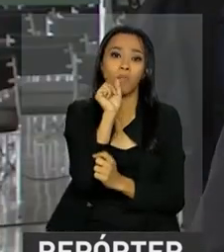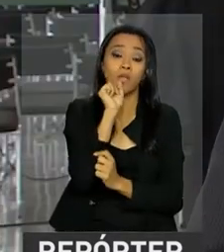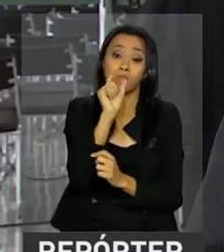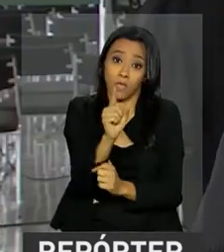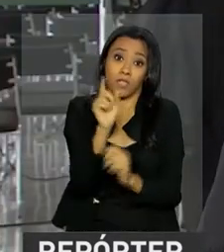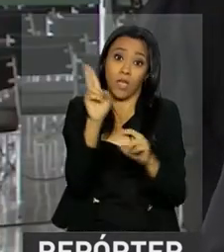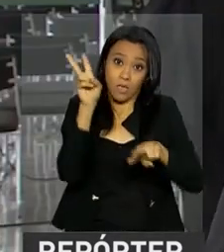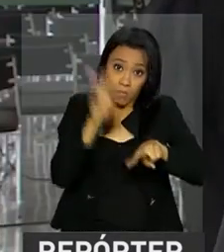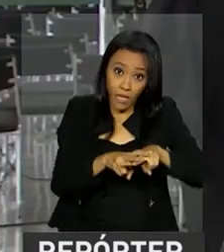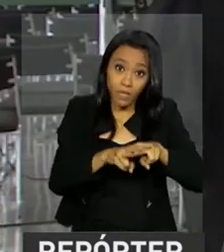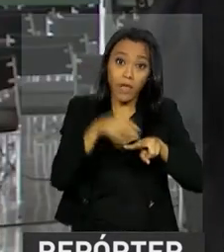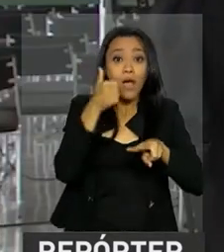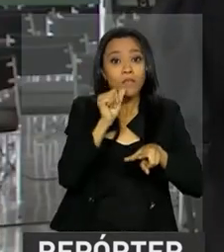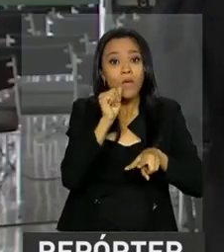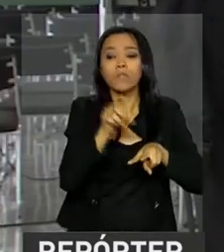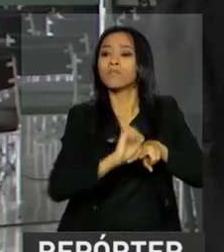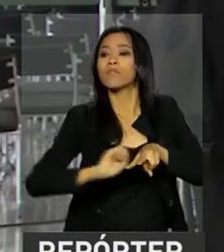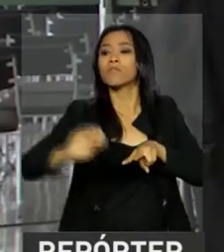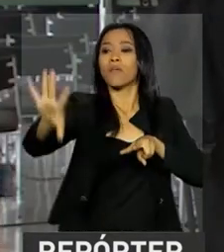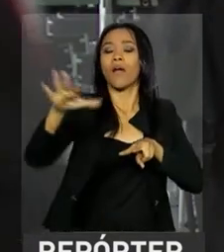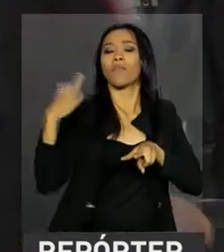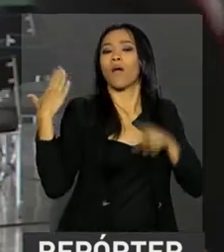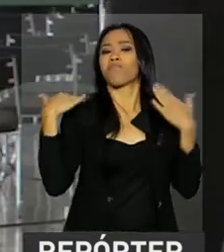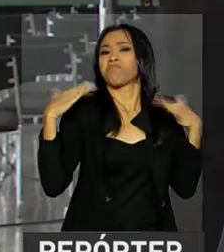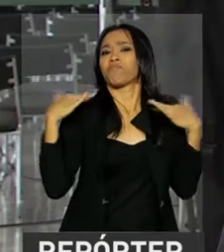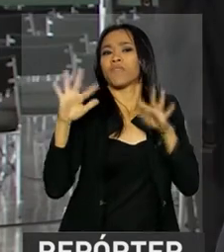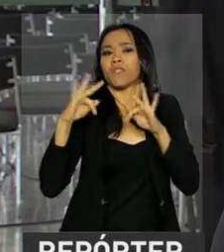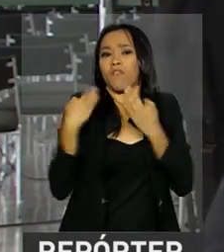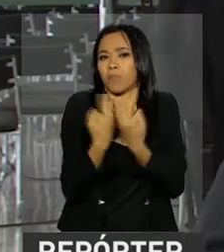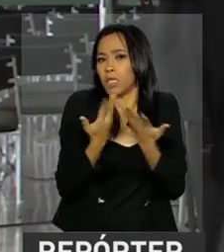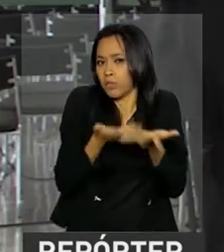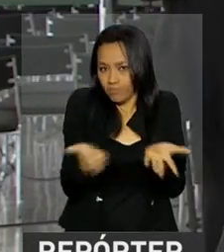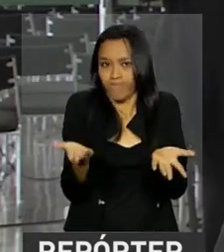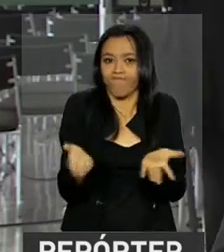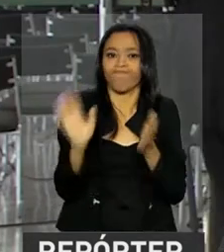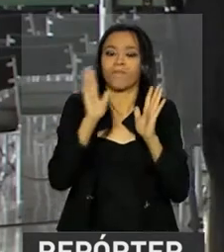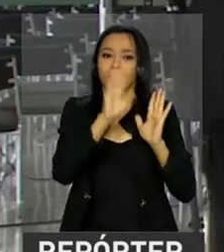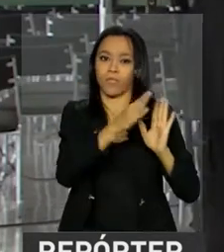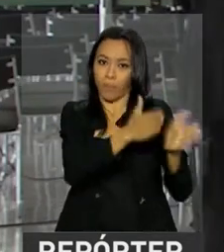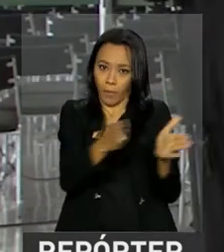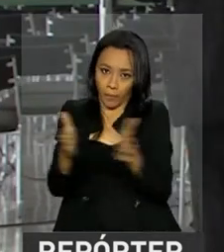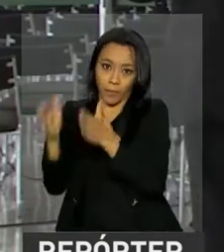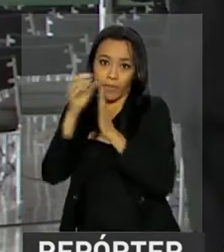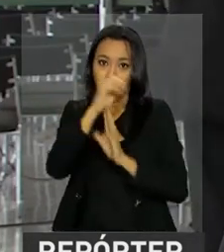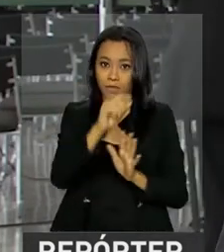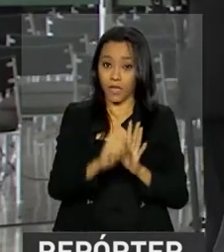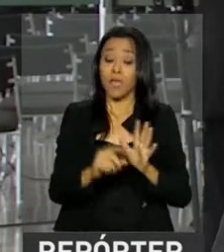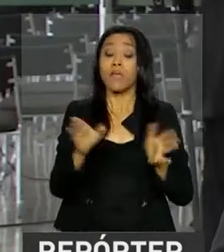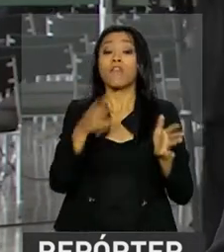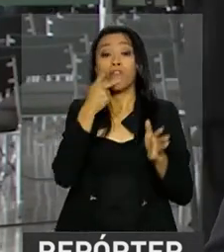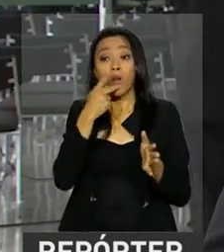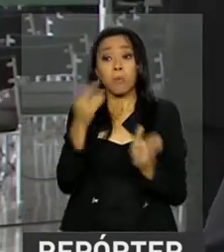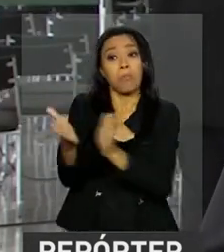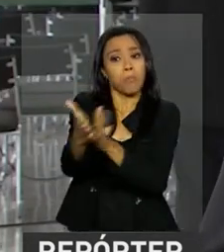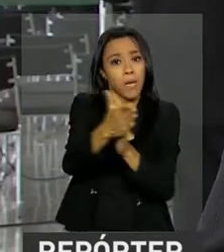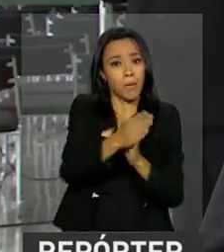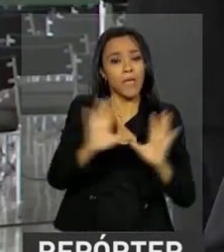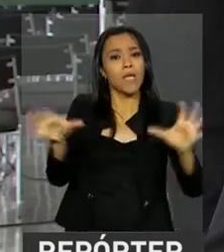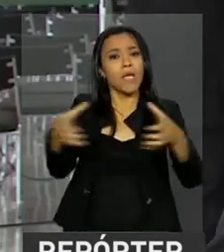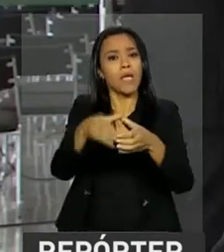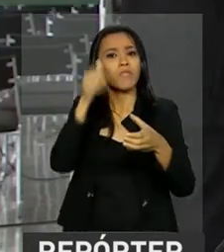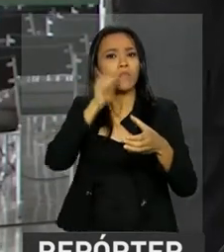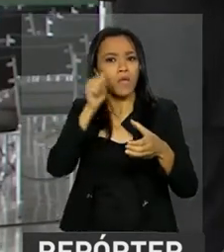nesta semana que tratou desses atos em favor das mulheres ele destacou a iniciativa dos parlamentares em buscar a aprovação